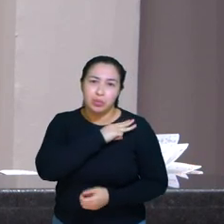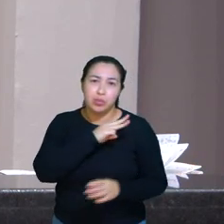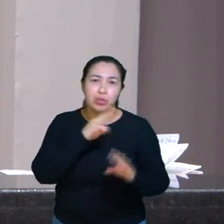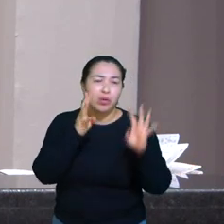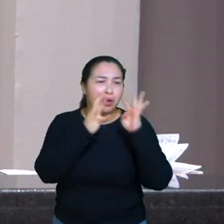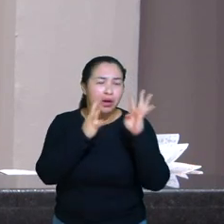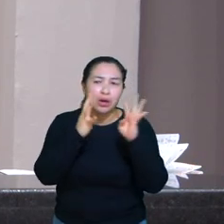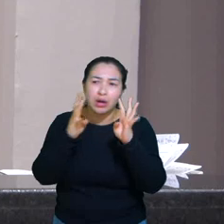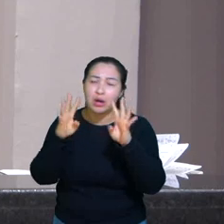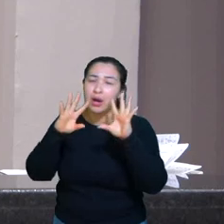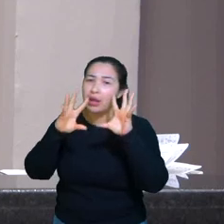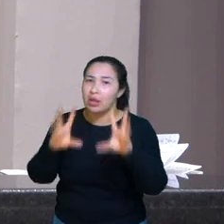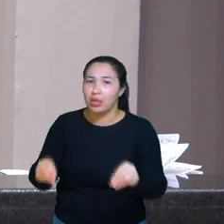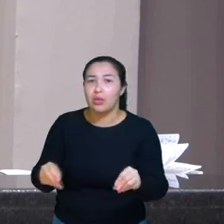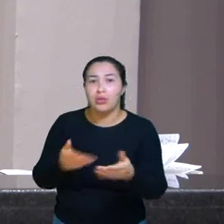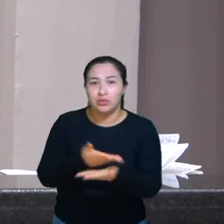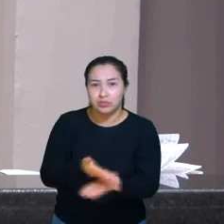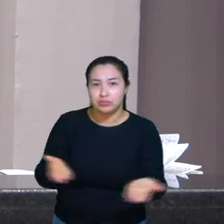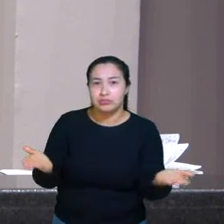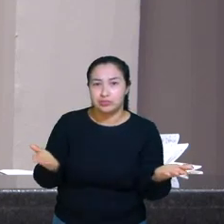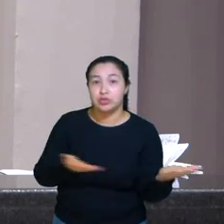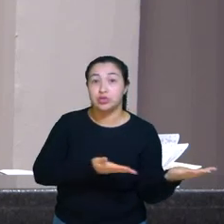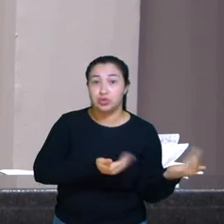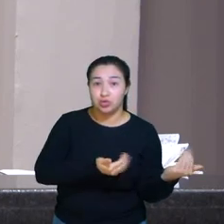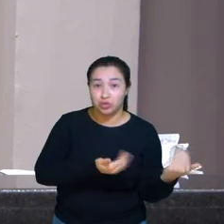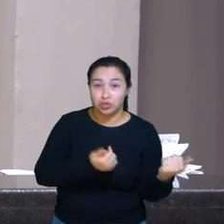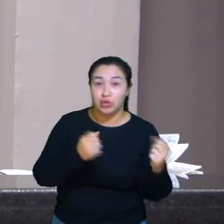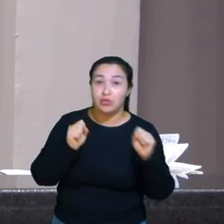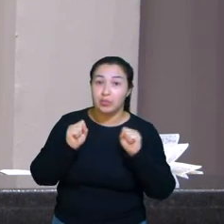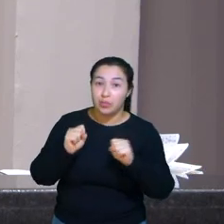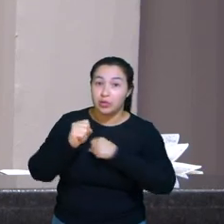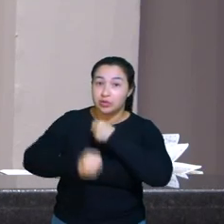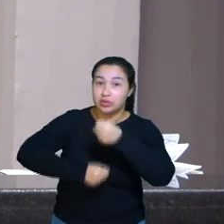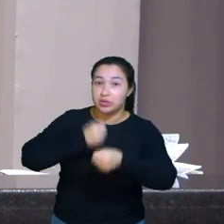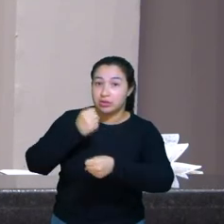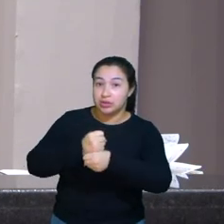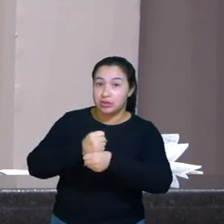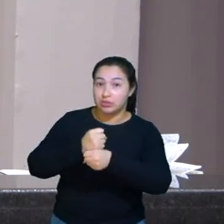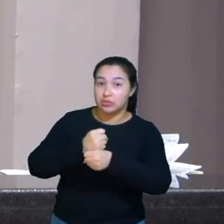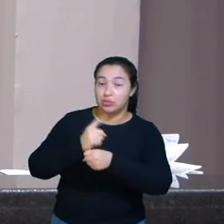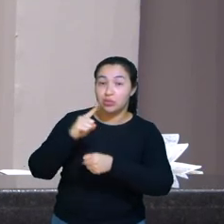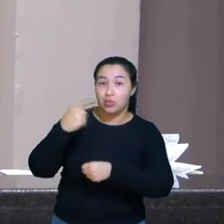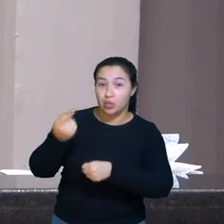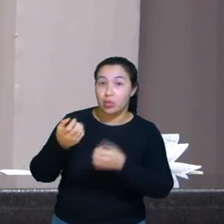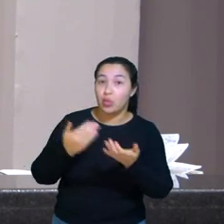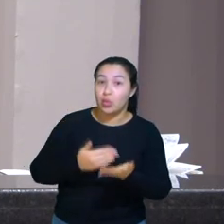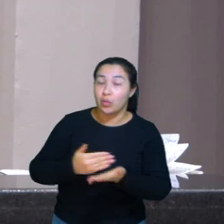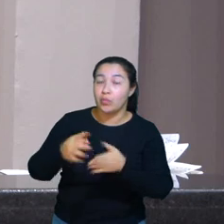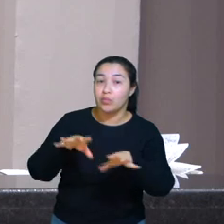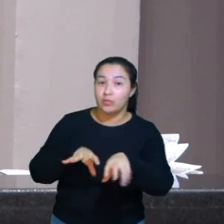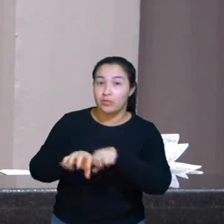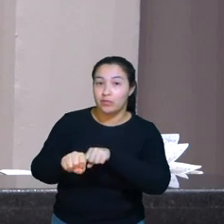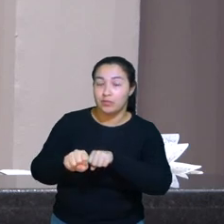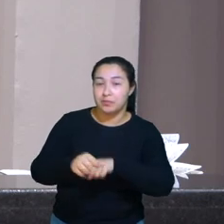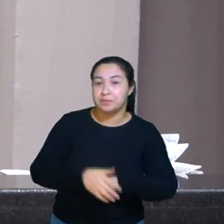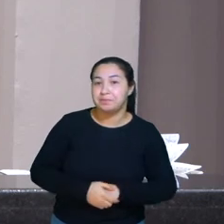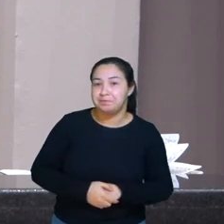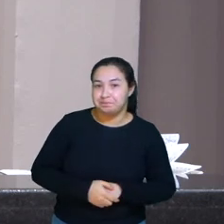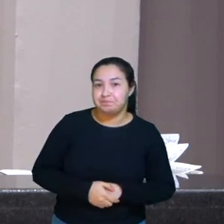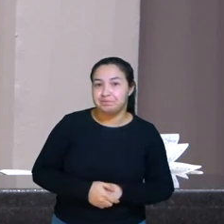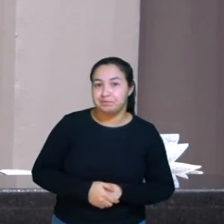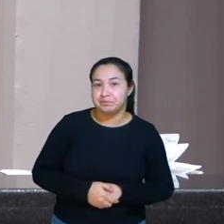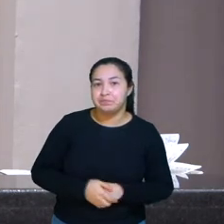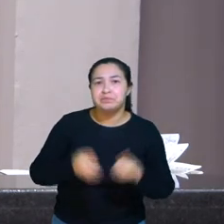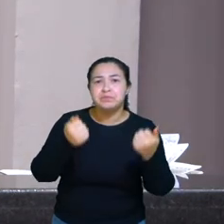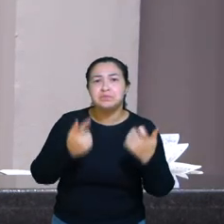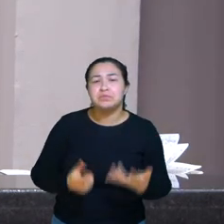adolescentes e tende a partir do ano que vem fazer processos de formação também o que é que eu ainda posso eh dizer um